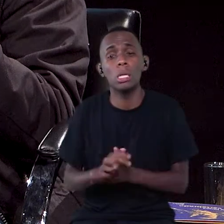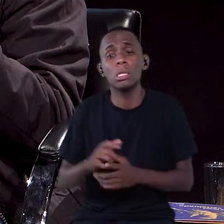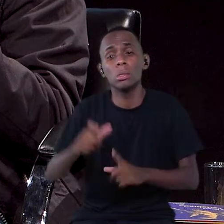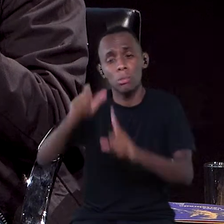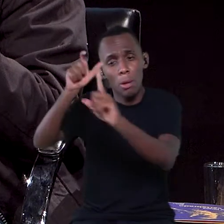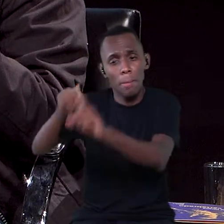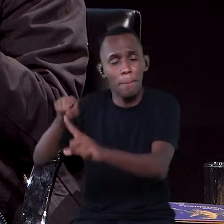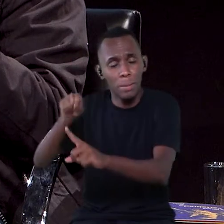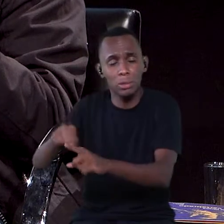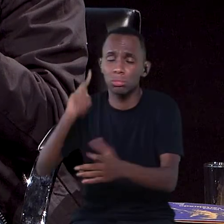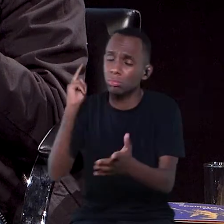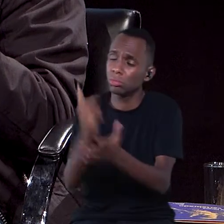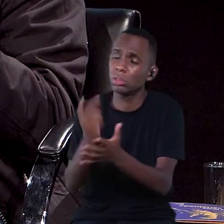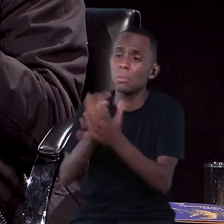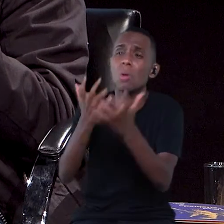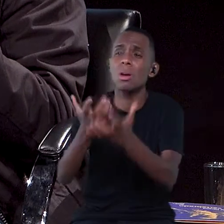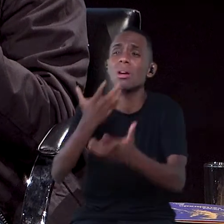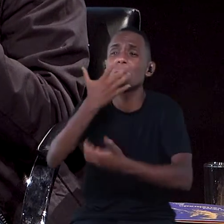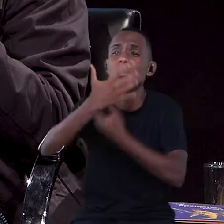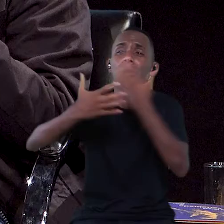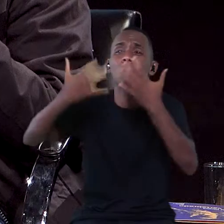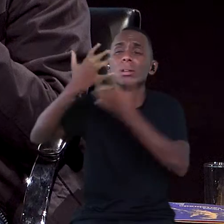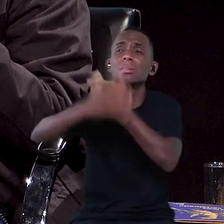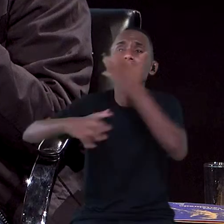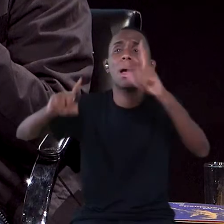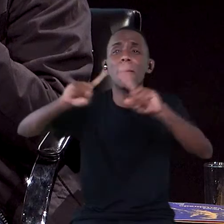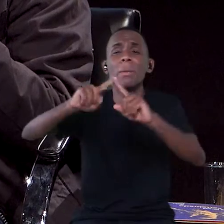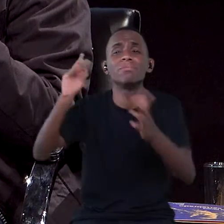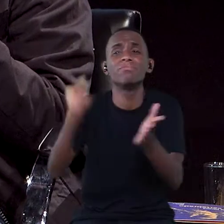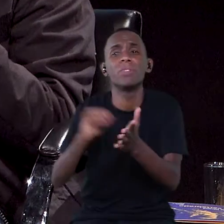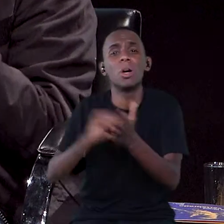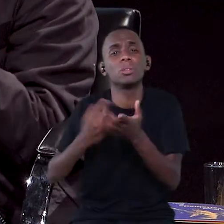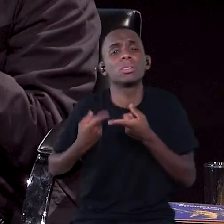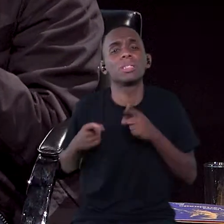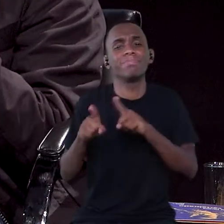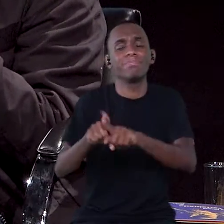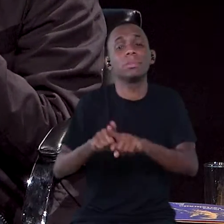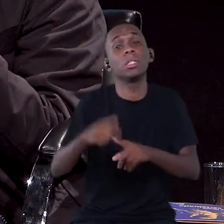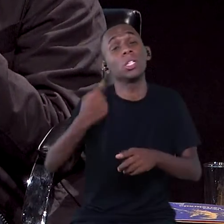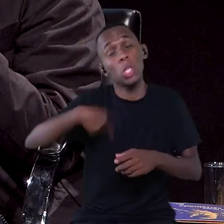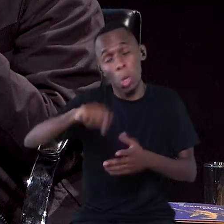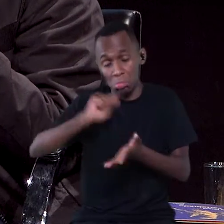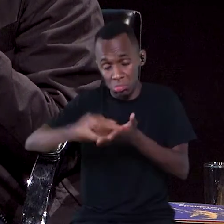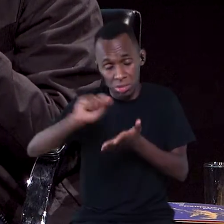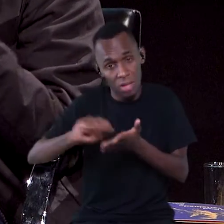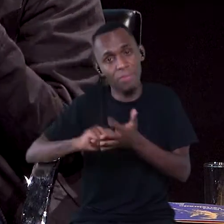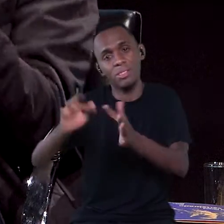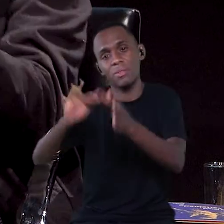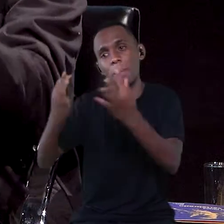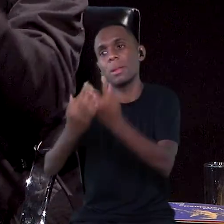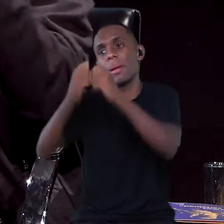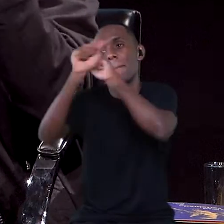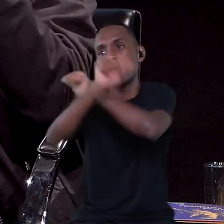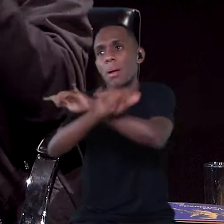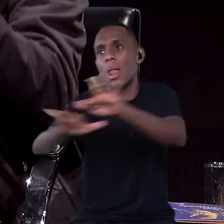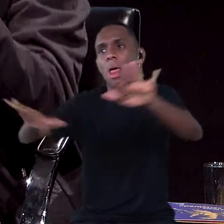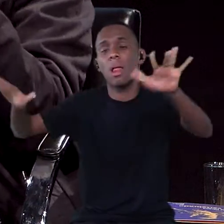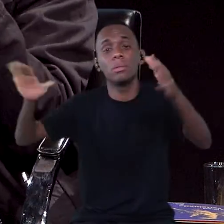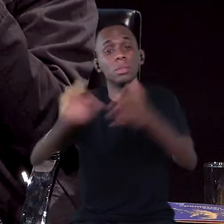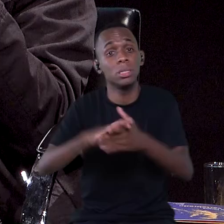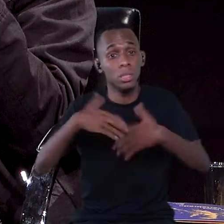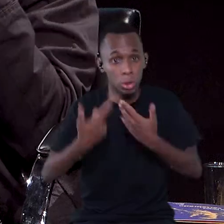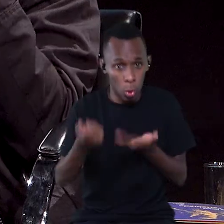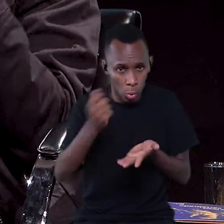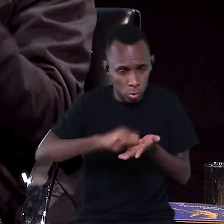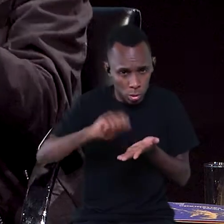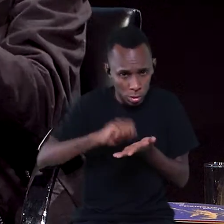inteiro, eu quero cantar, mas não tenho mais meus companheiros. A gente escreveu a história desse drama de uma família que se dispersa. Então, aquele sujeito que